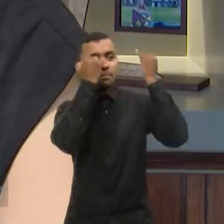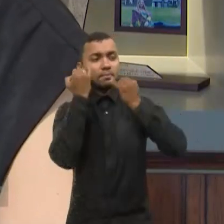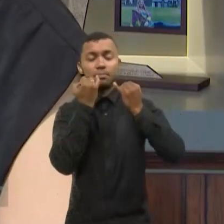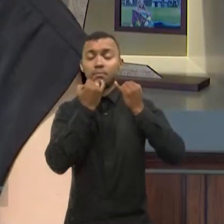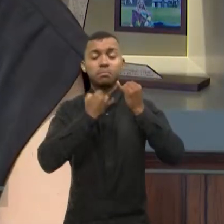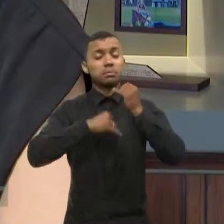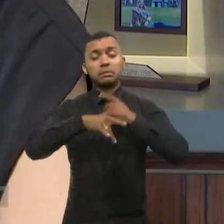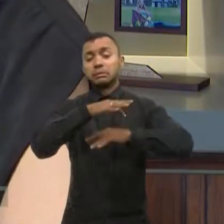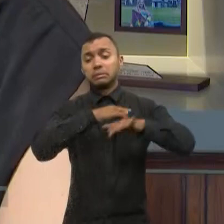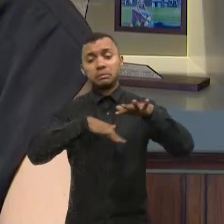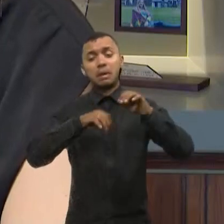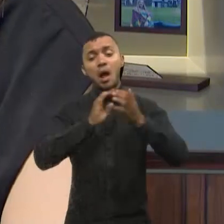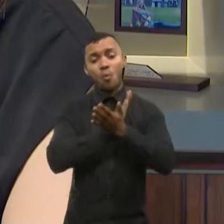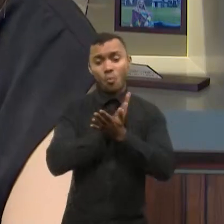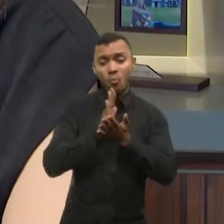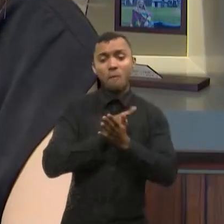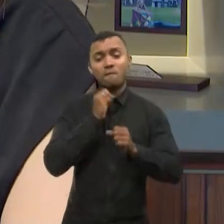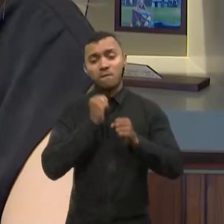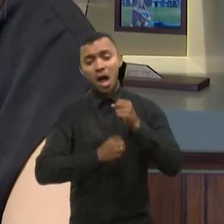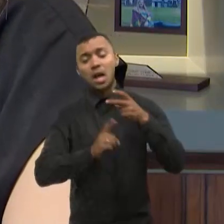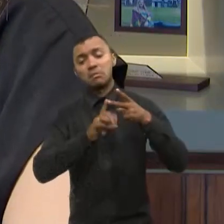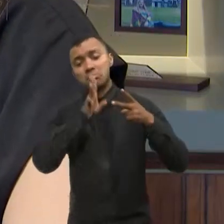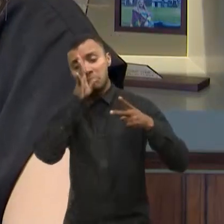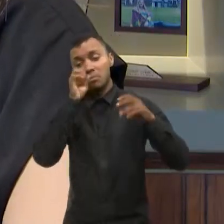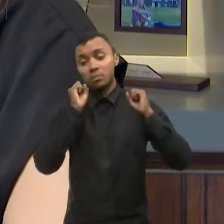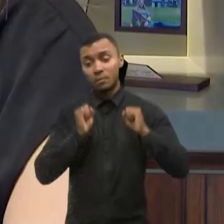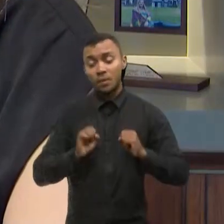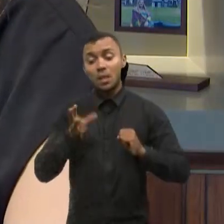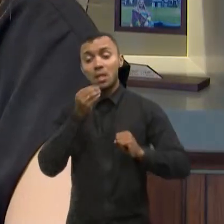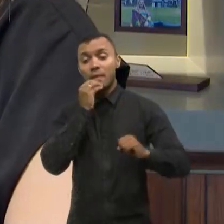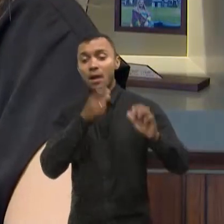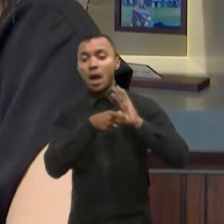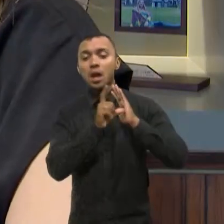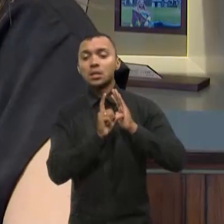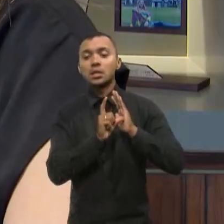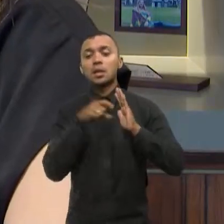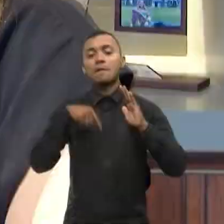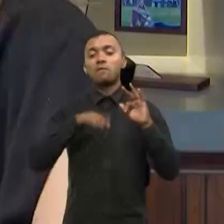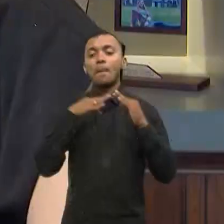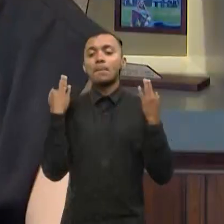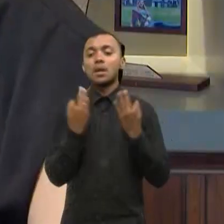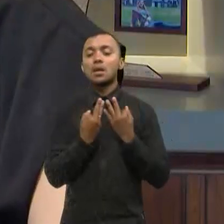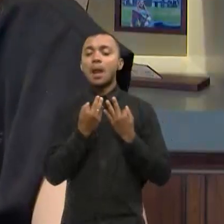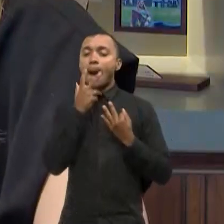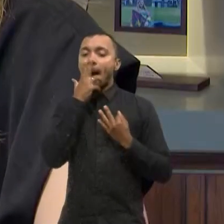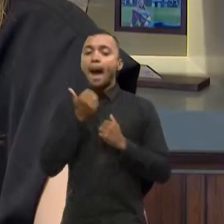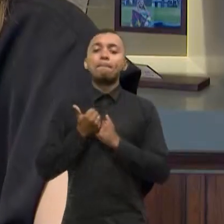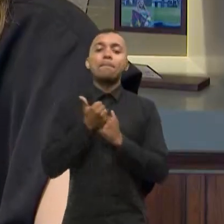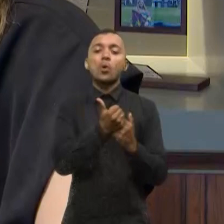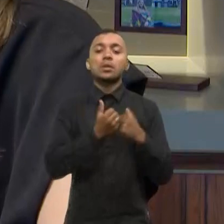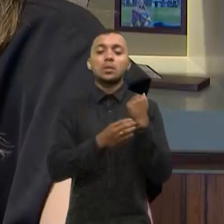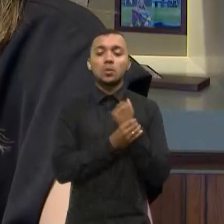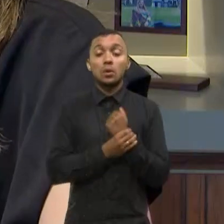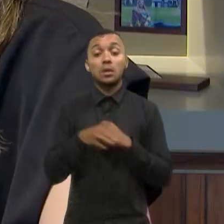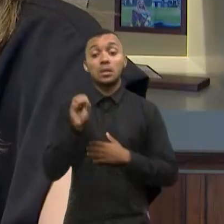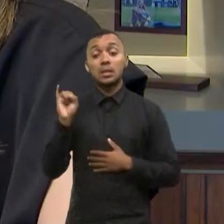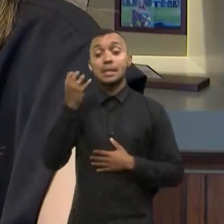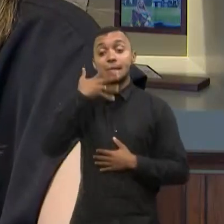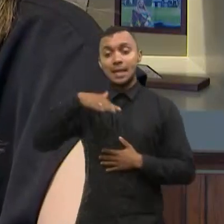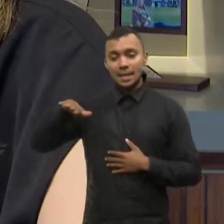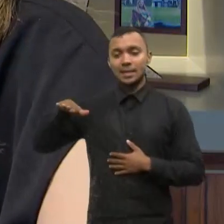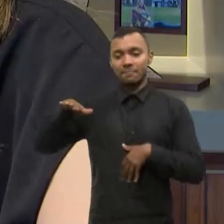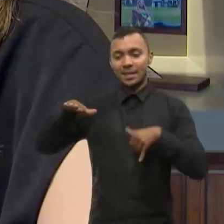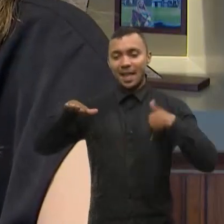distorcidas possível. Então, é muito importante que dentro de casa nós sejamos porto seguro para as nossas crianças. Se a gente, por exemplo, está falando de crianças